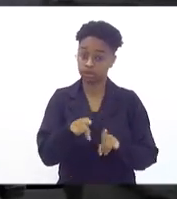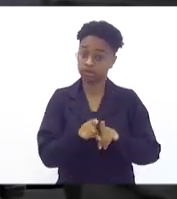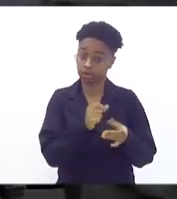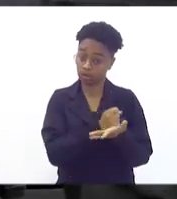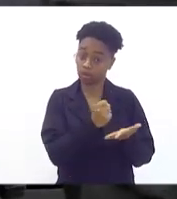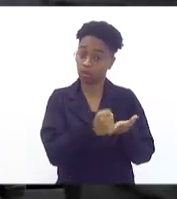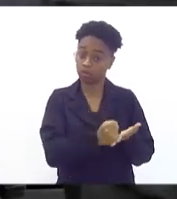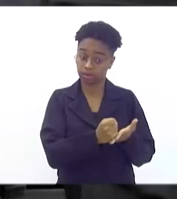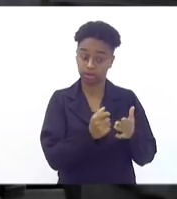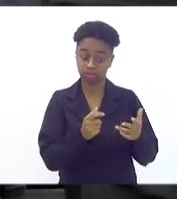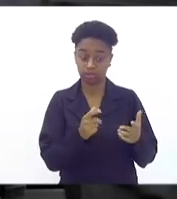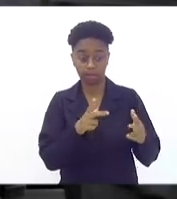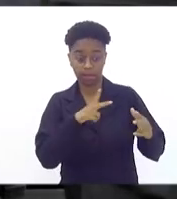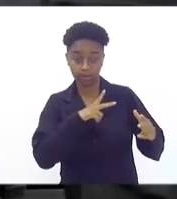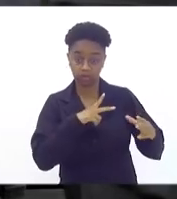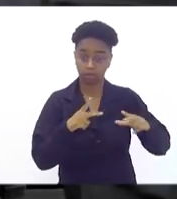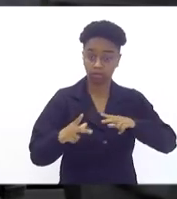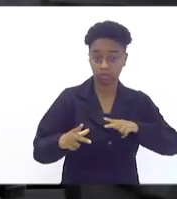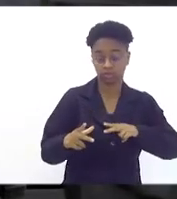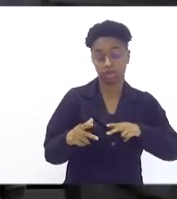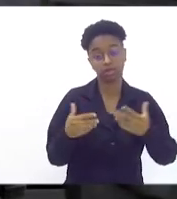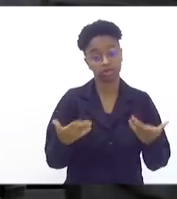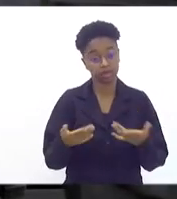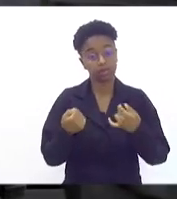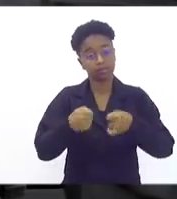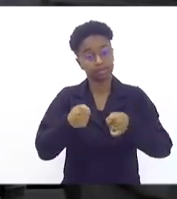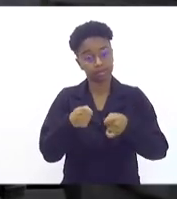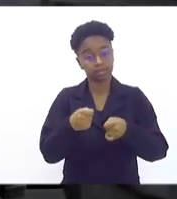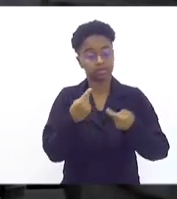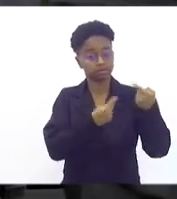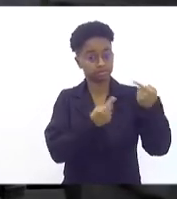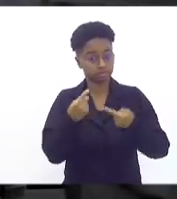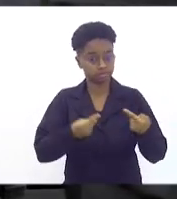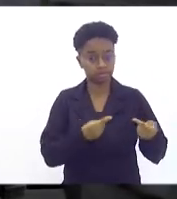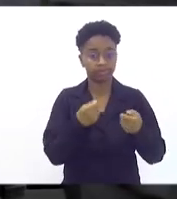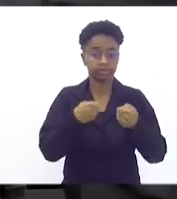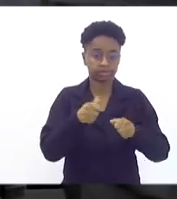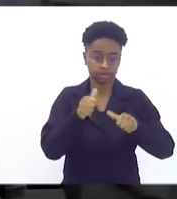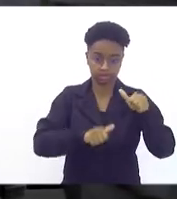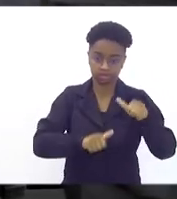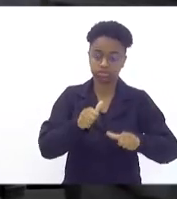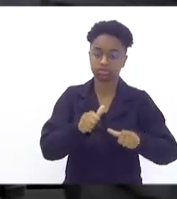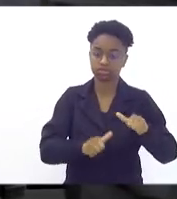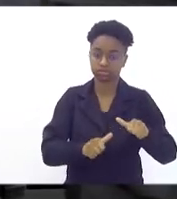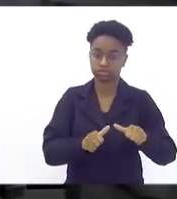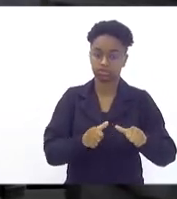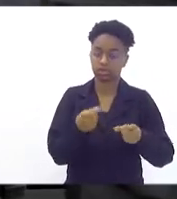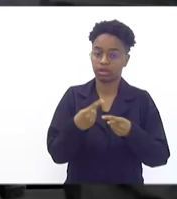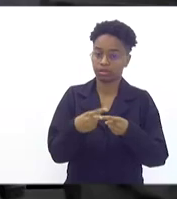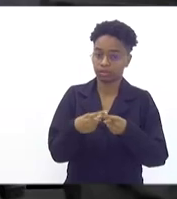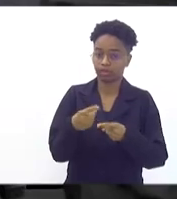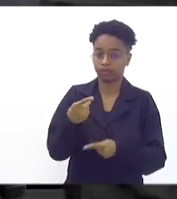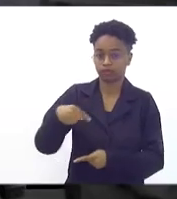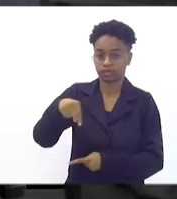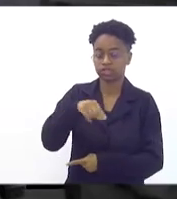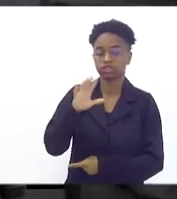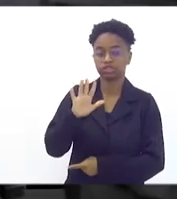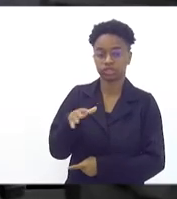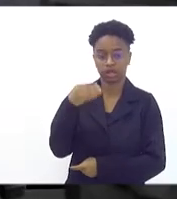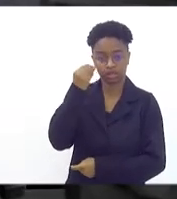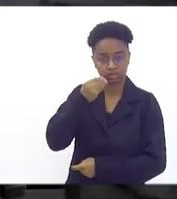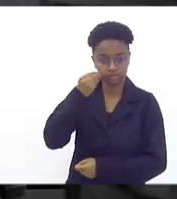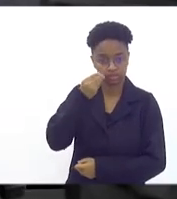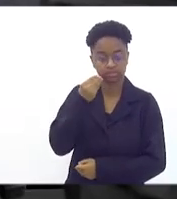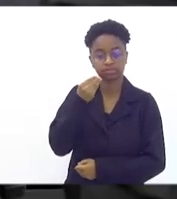para a concessão isso tudo tem que ser colocado na equação vossa excelência que tem também expertise eu vi